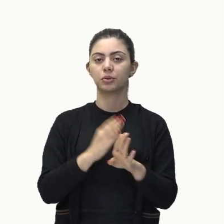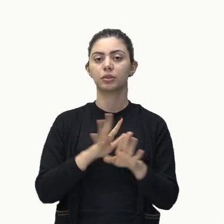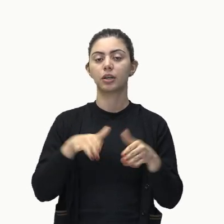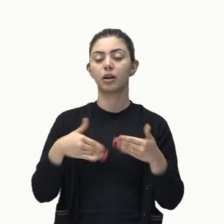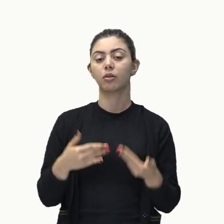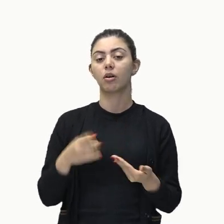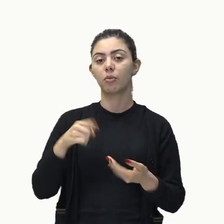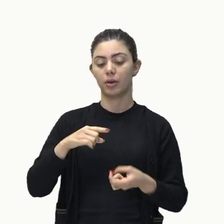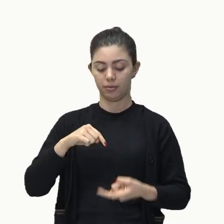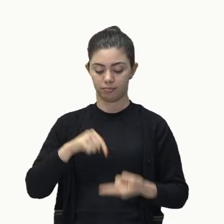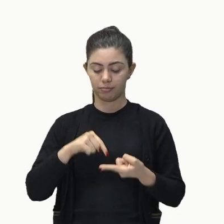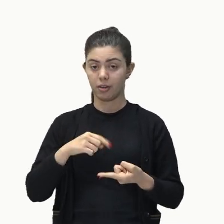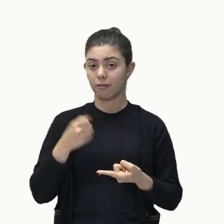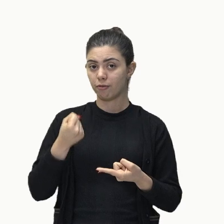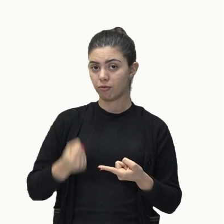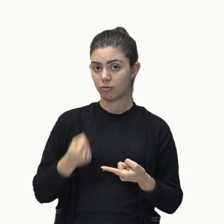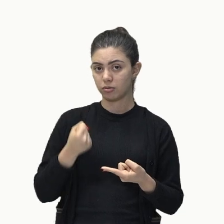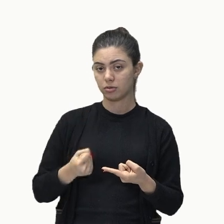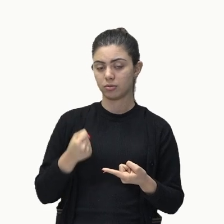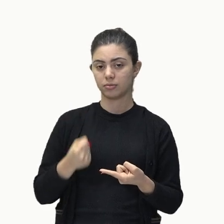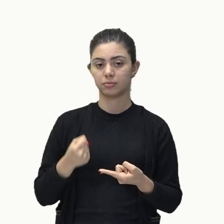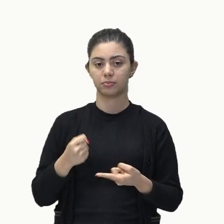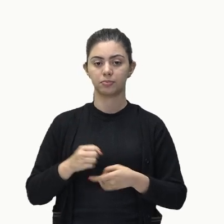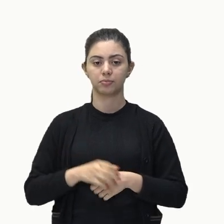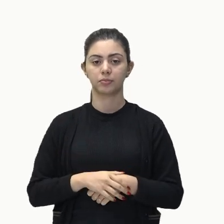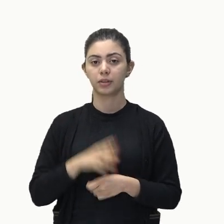força. E aí, olha só.